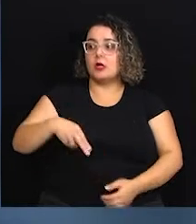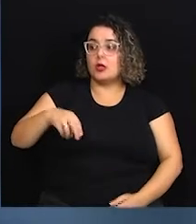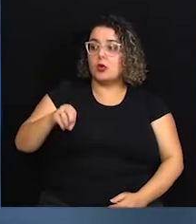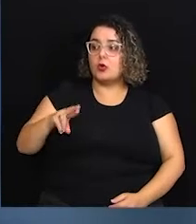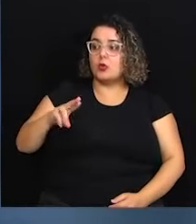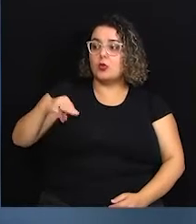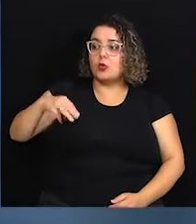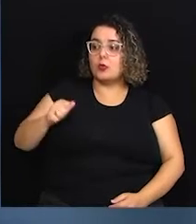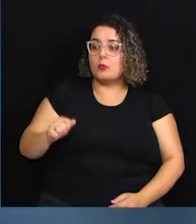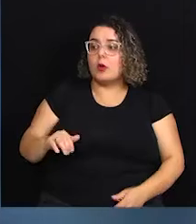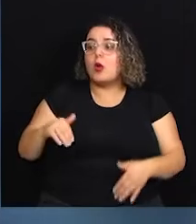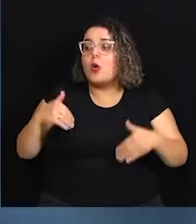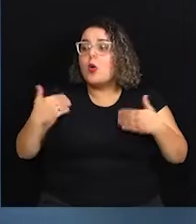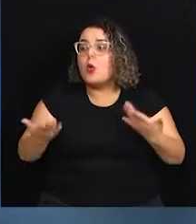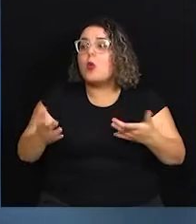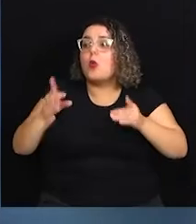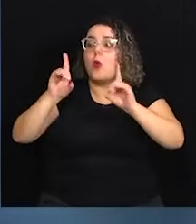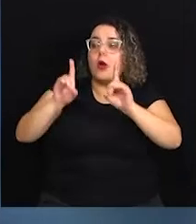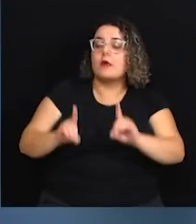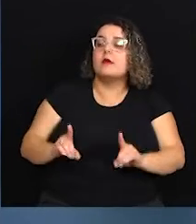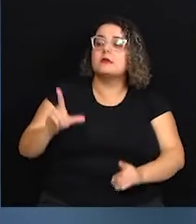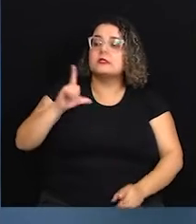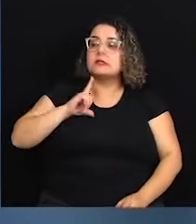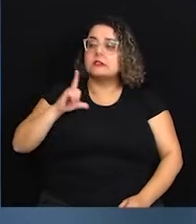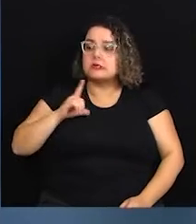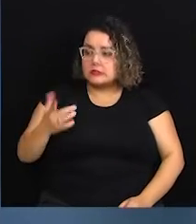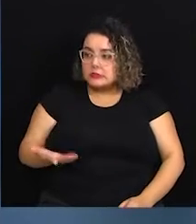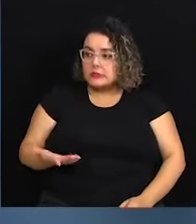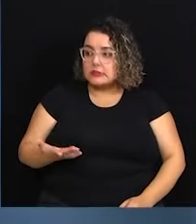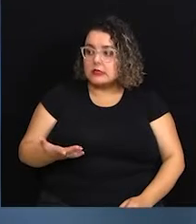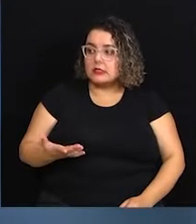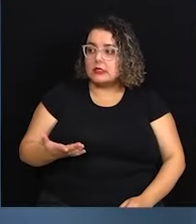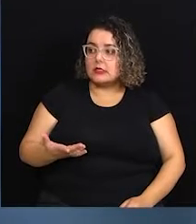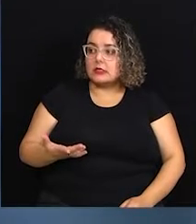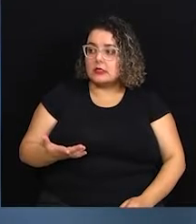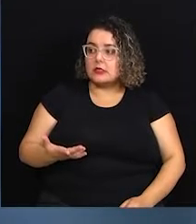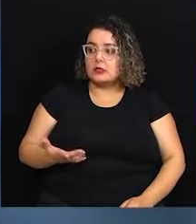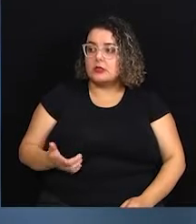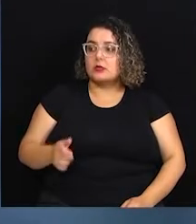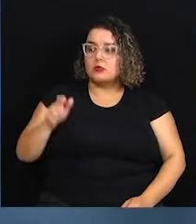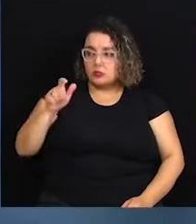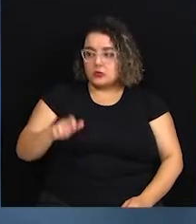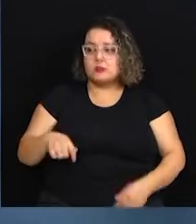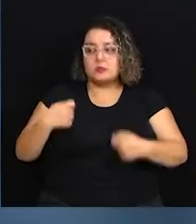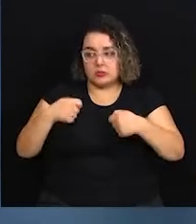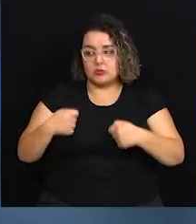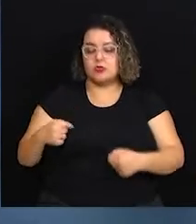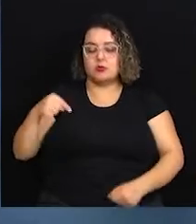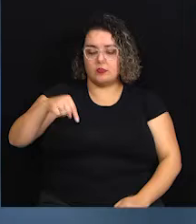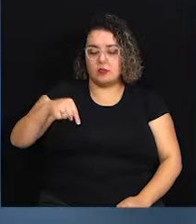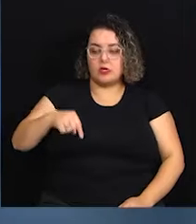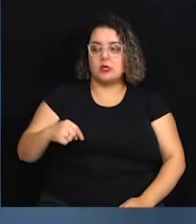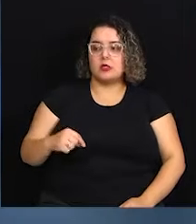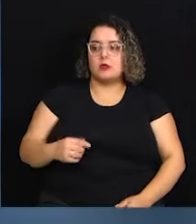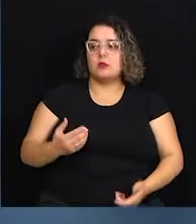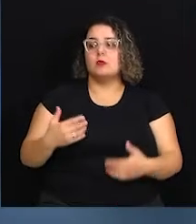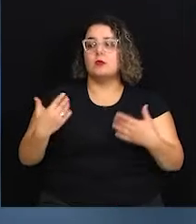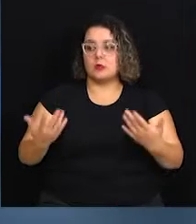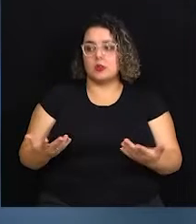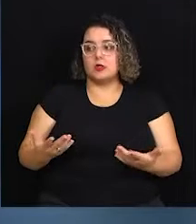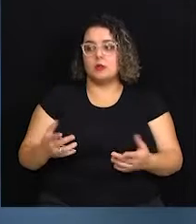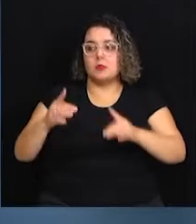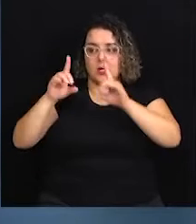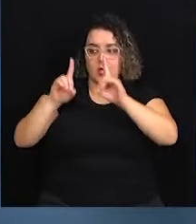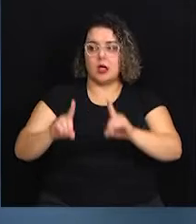Norma, qual é a deficiência que você tem que você teve a necessidade de vir para cá? Então, a